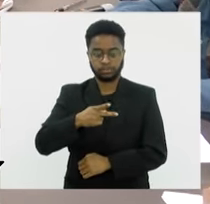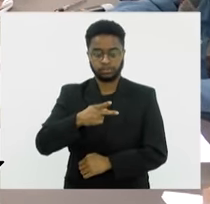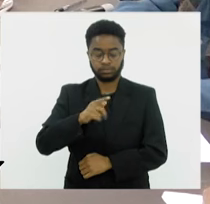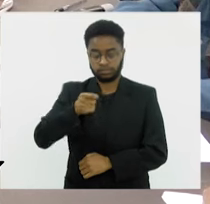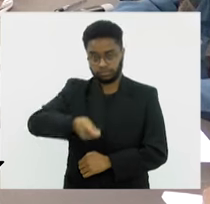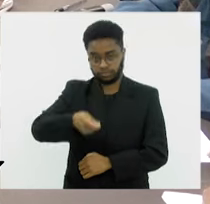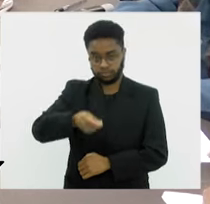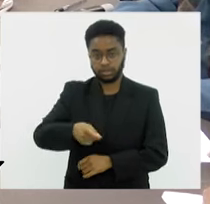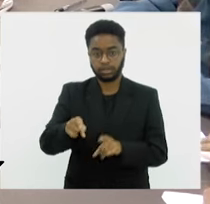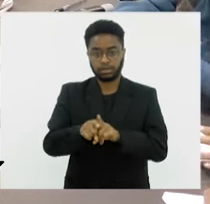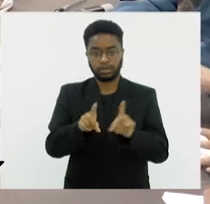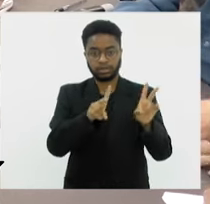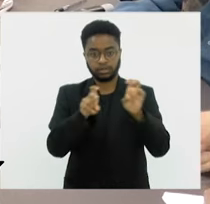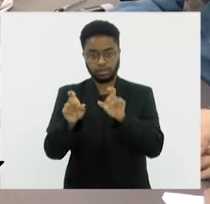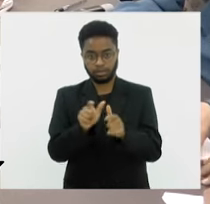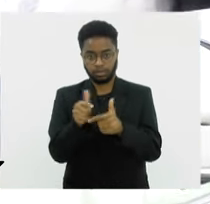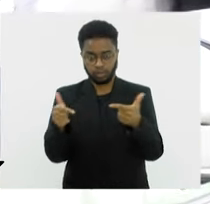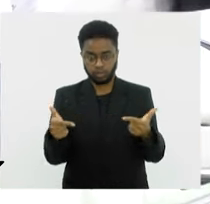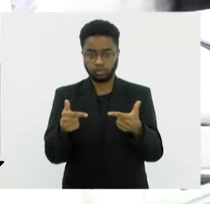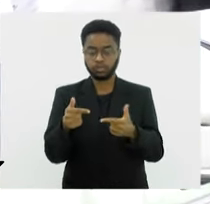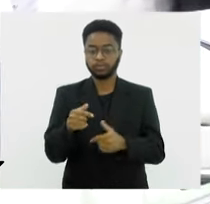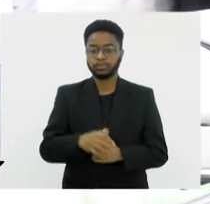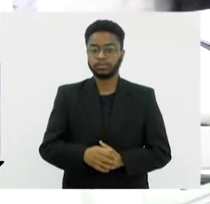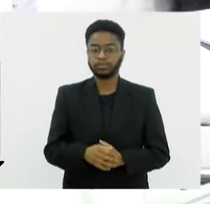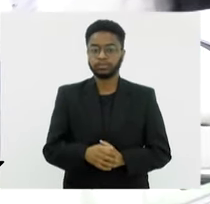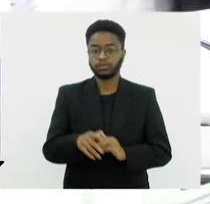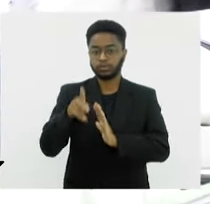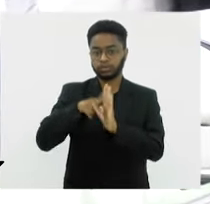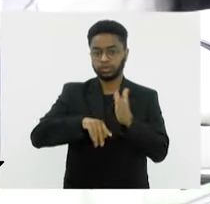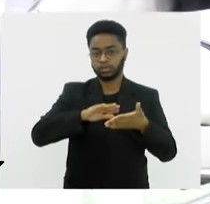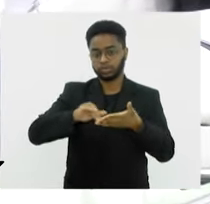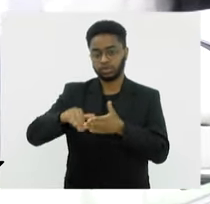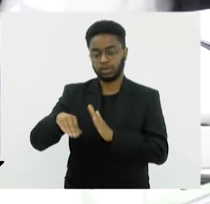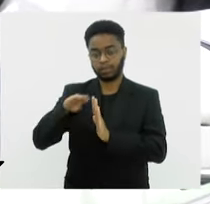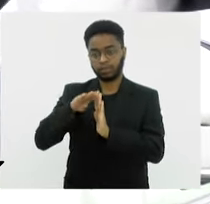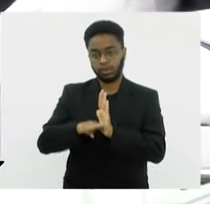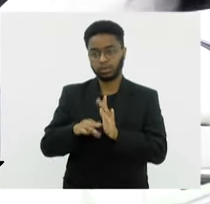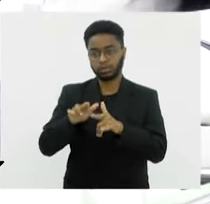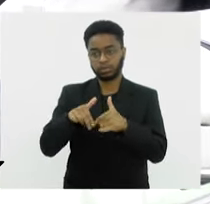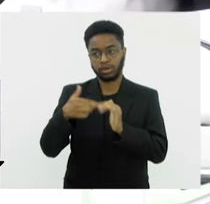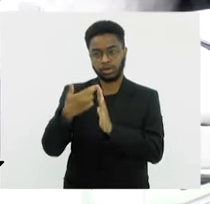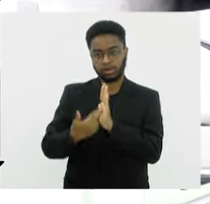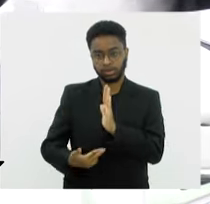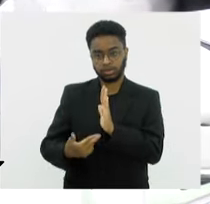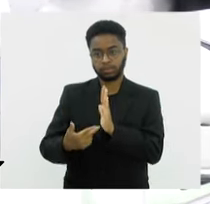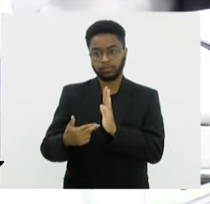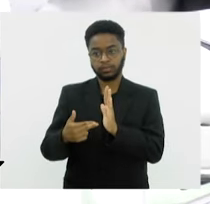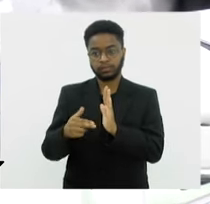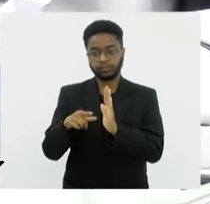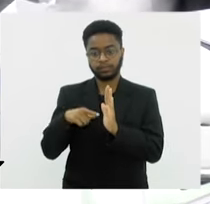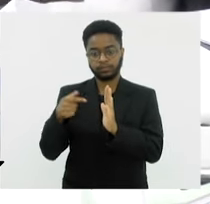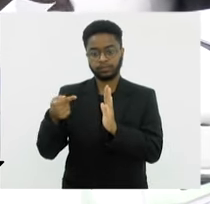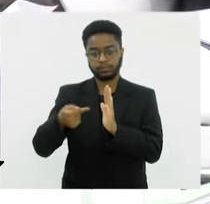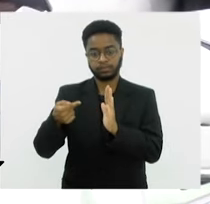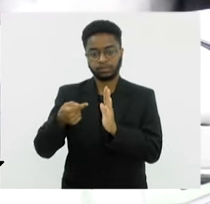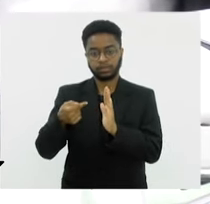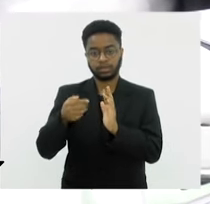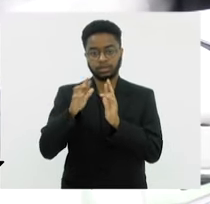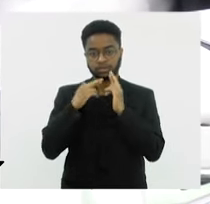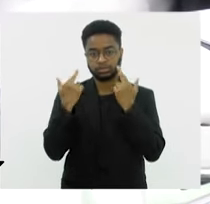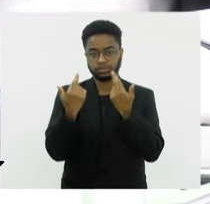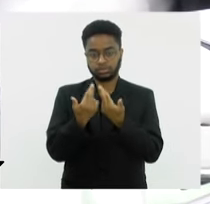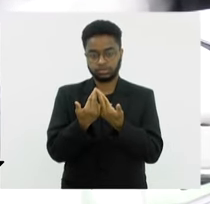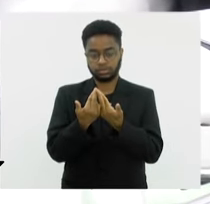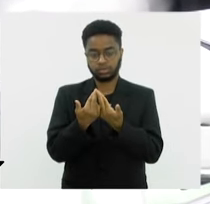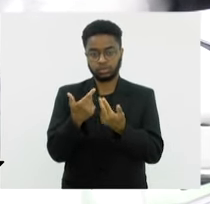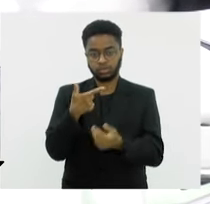outras providências. O projeto foi retirado pelo relator da 7ª reunião